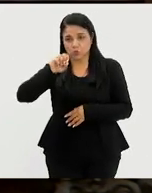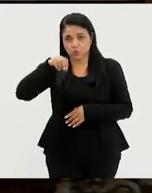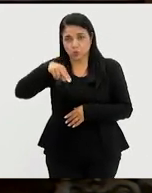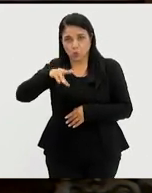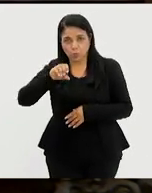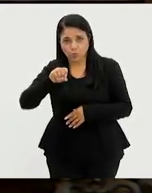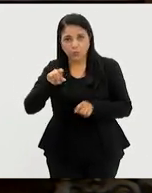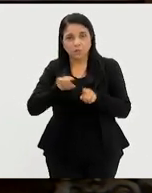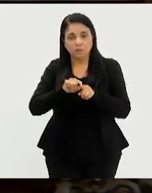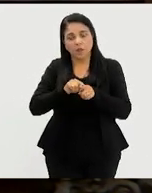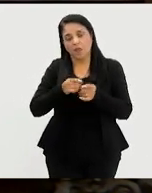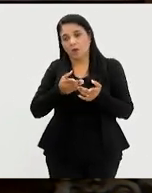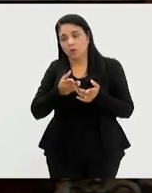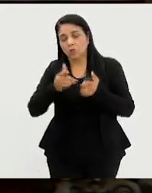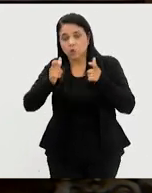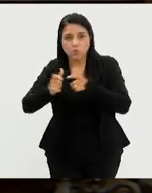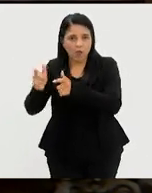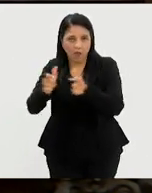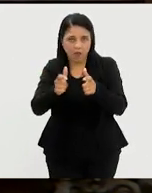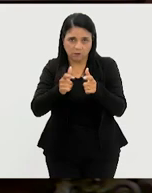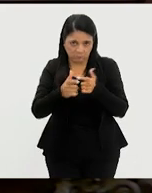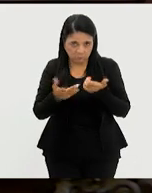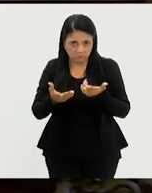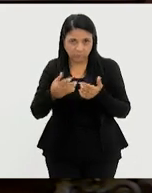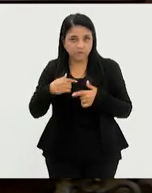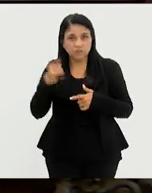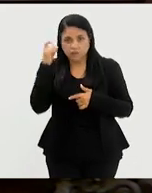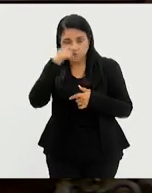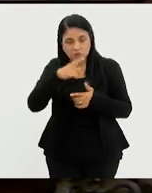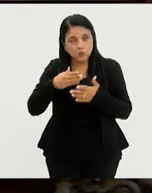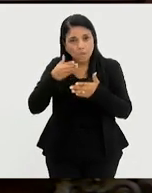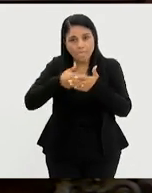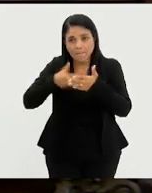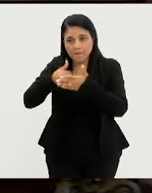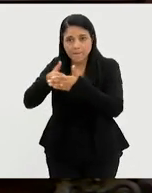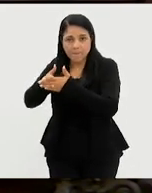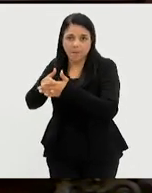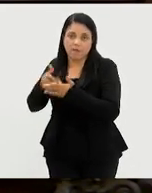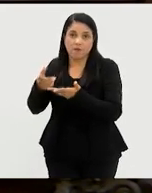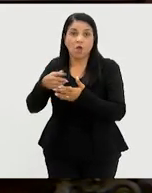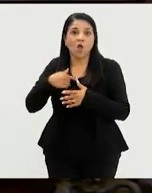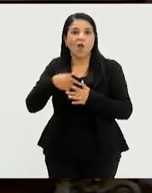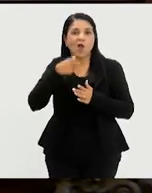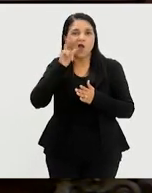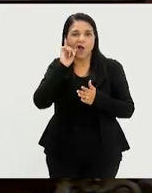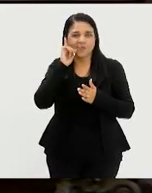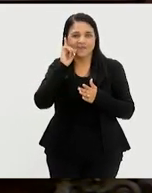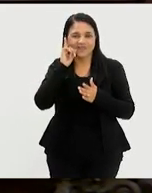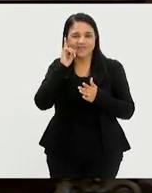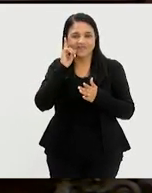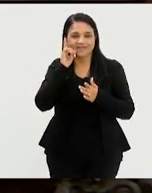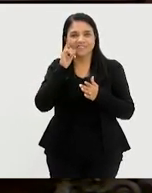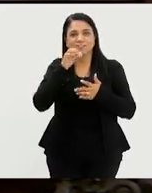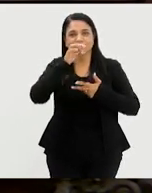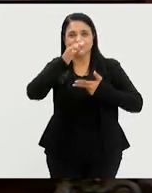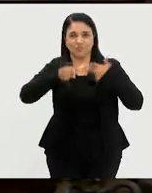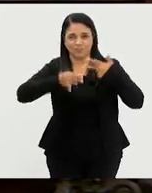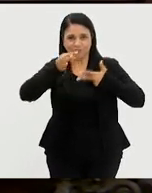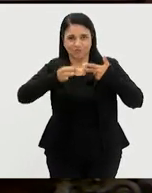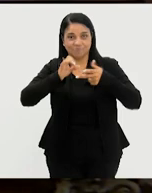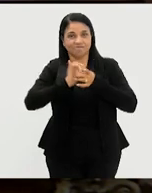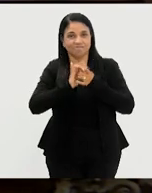decisão judicial vedando ao condomínio Laranjeiras a